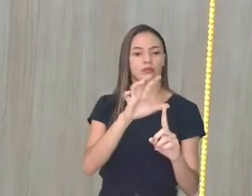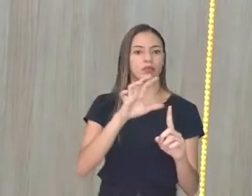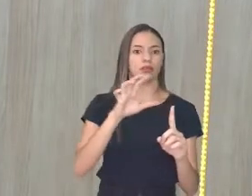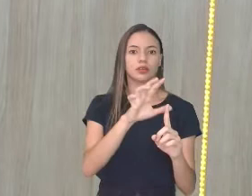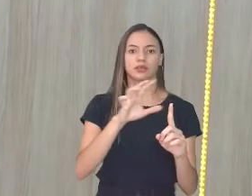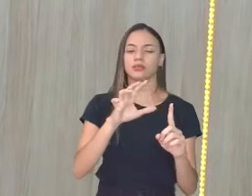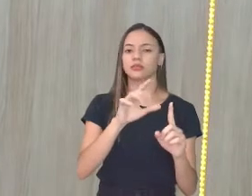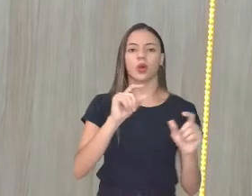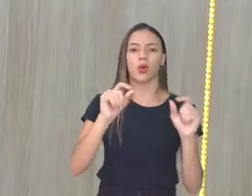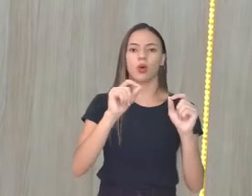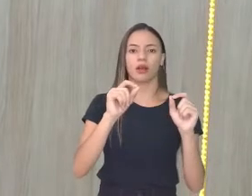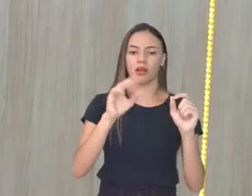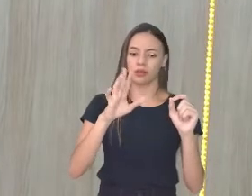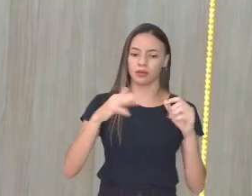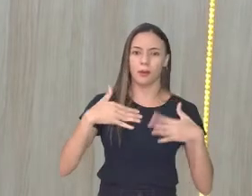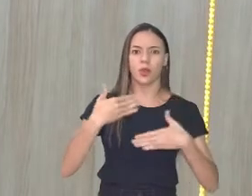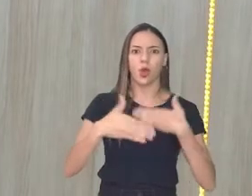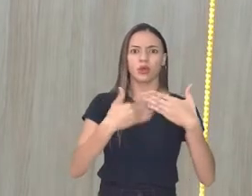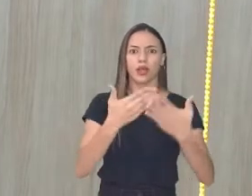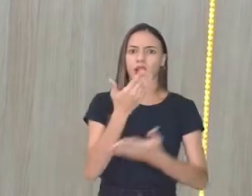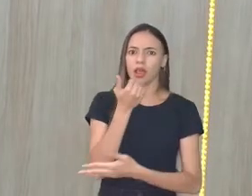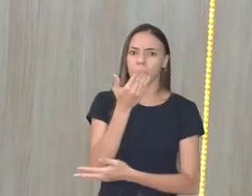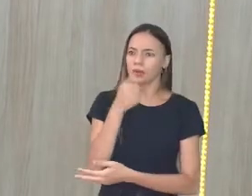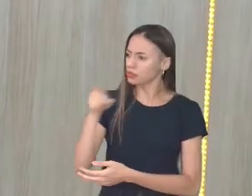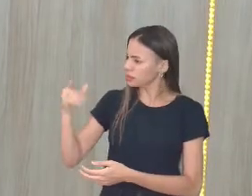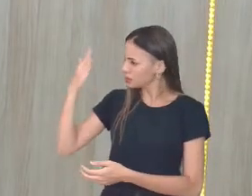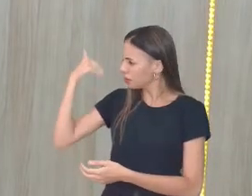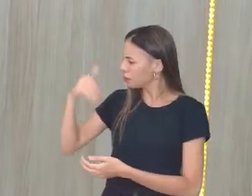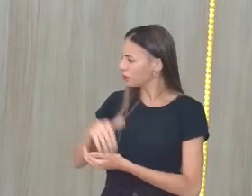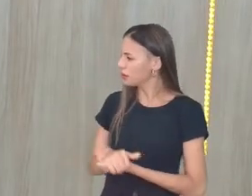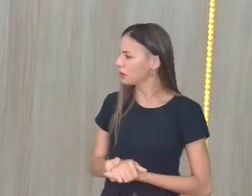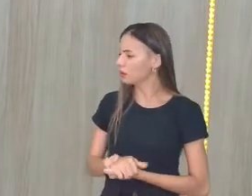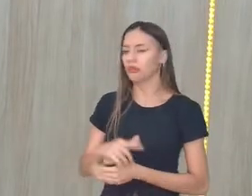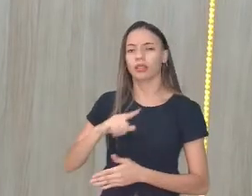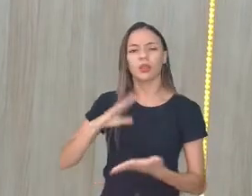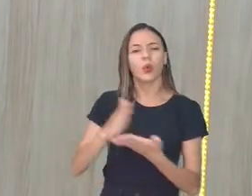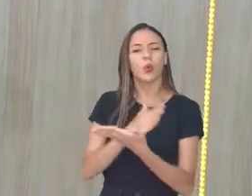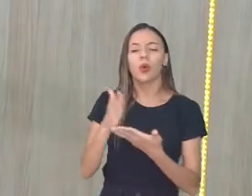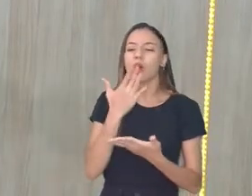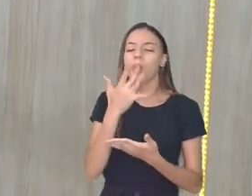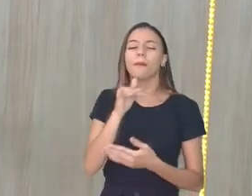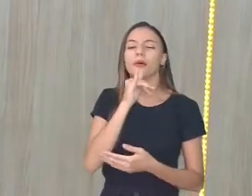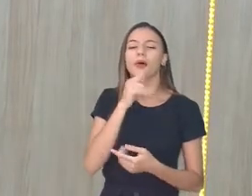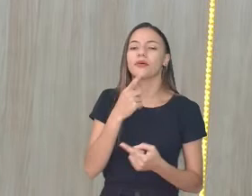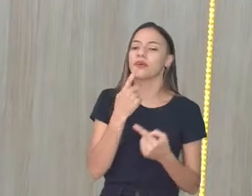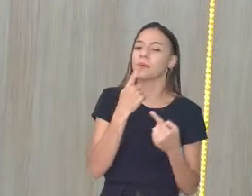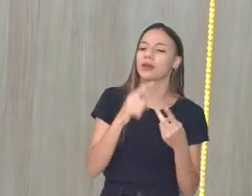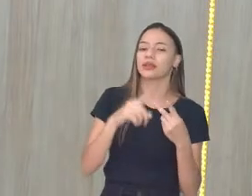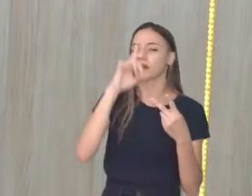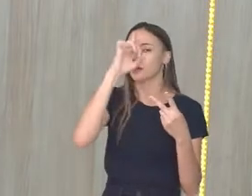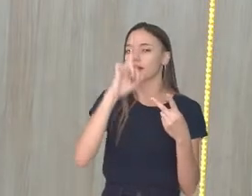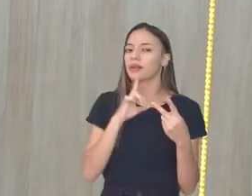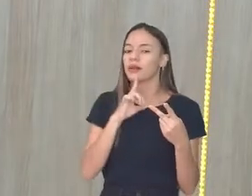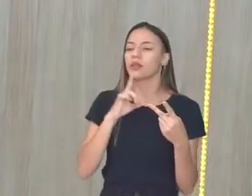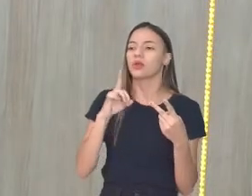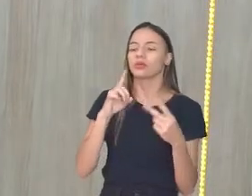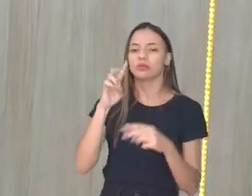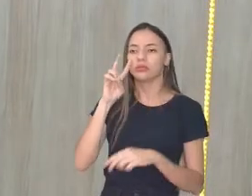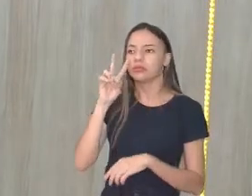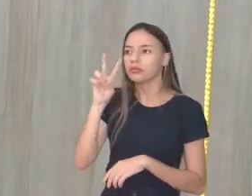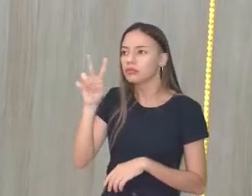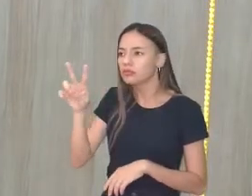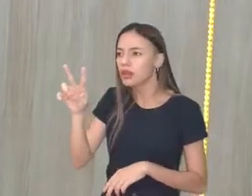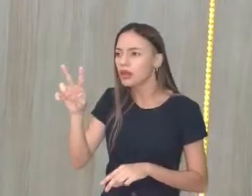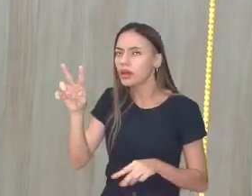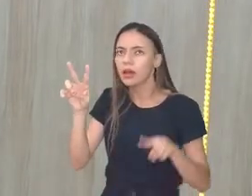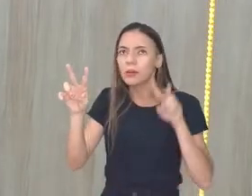nosso processo de alimentação. Você sabia disso, professora? Que Sabia. existem algumas cores, como o vermelho, amarelo, né? Que você vai vendo, né,